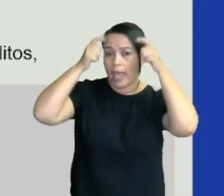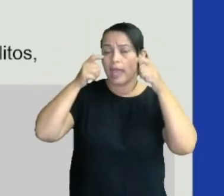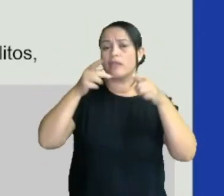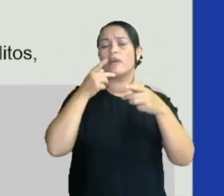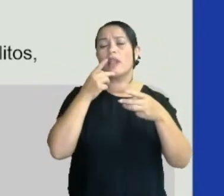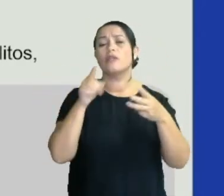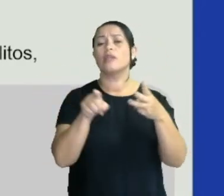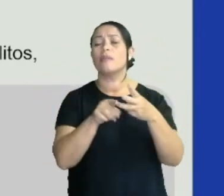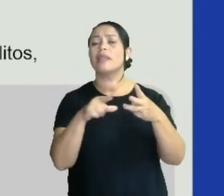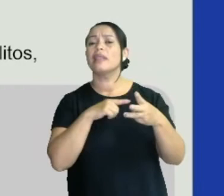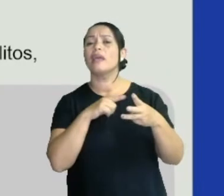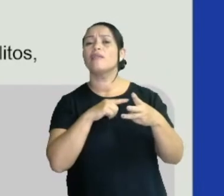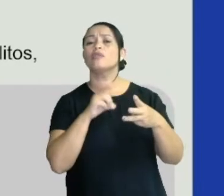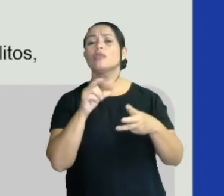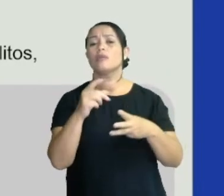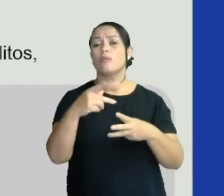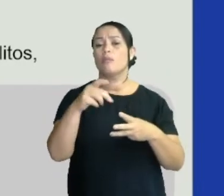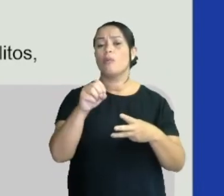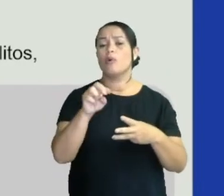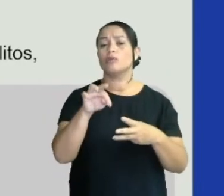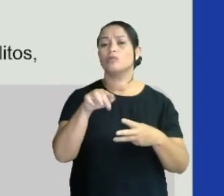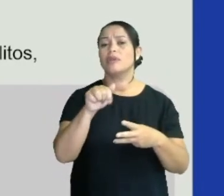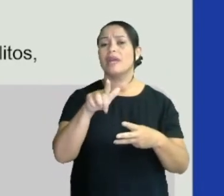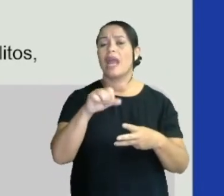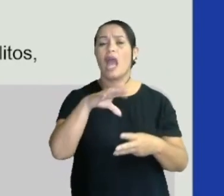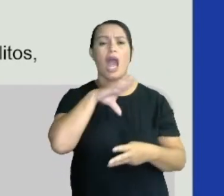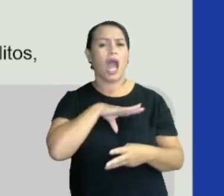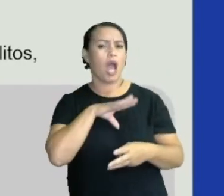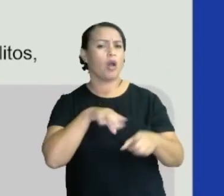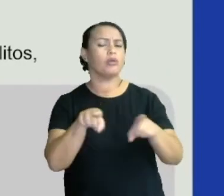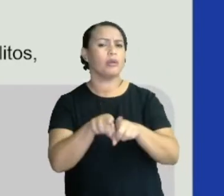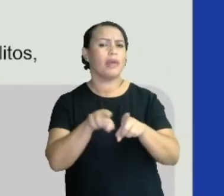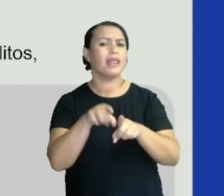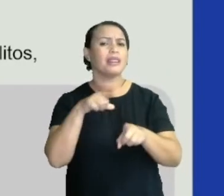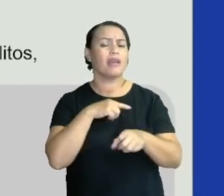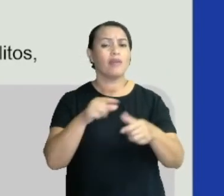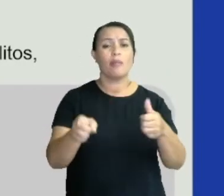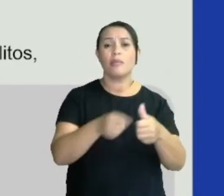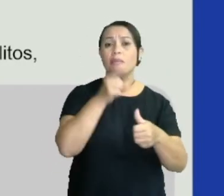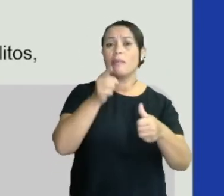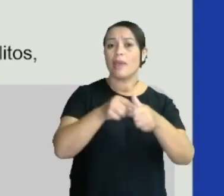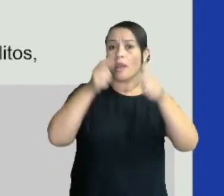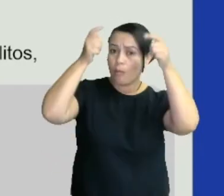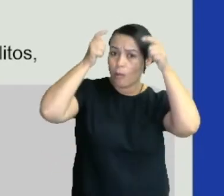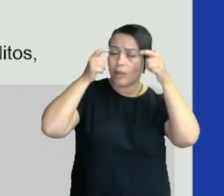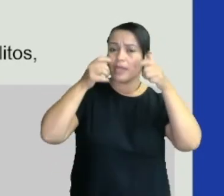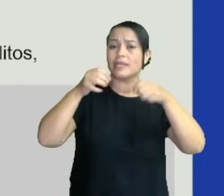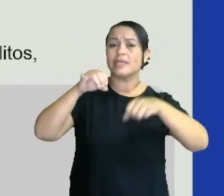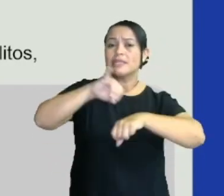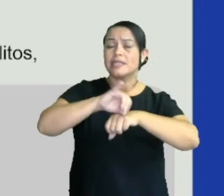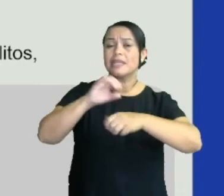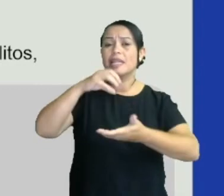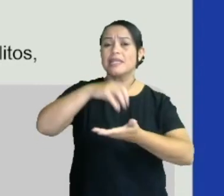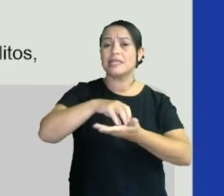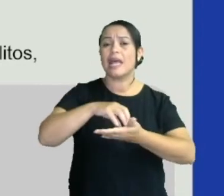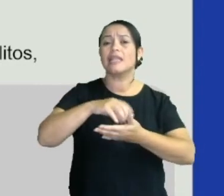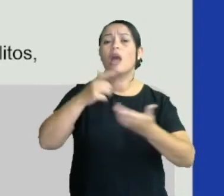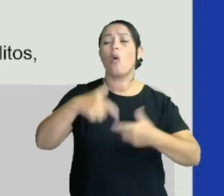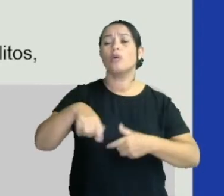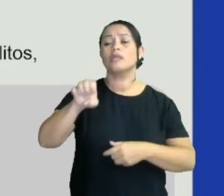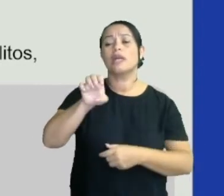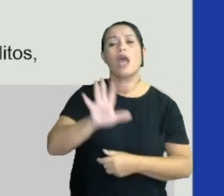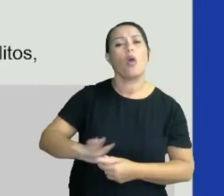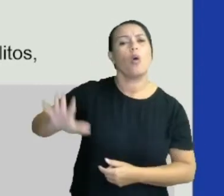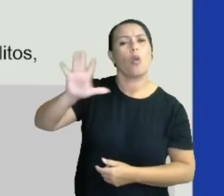reino de Portugal, como a primeira monarquia centralizada da Europa, que vai influenciar